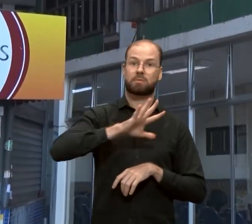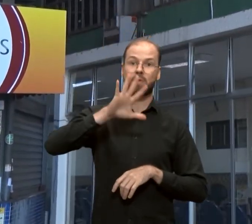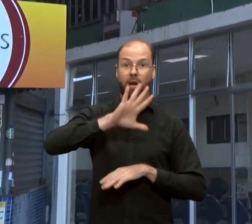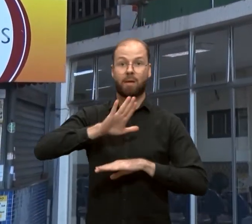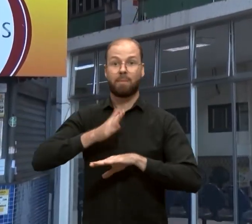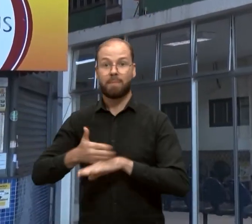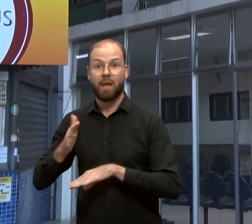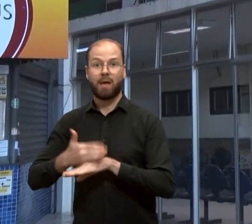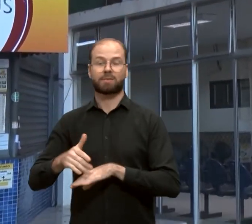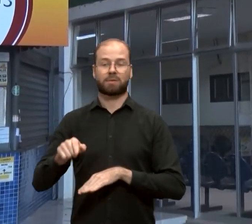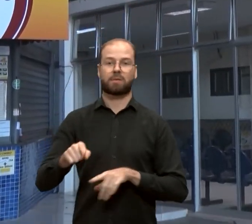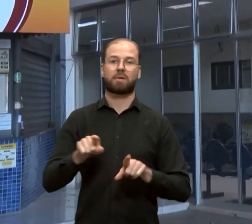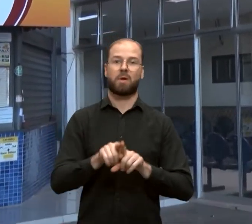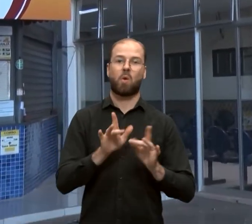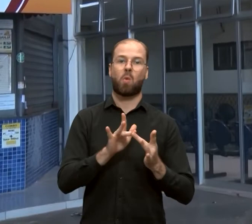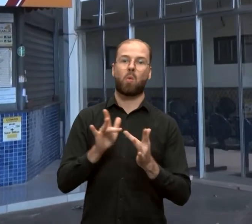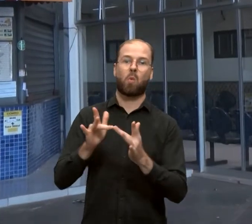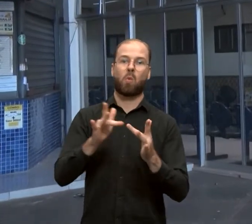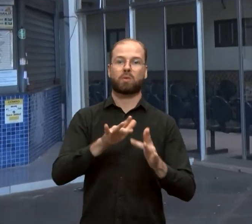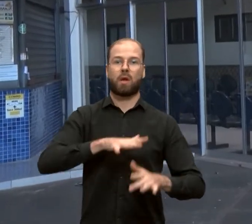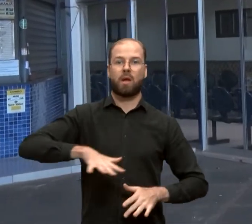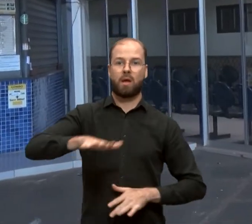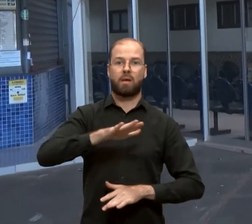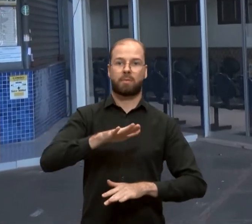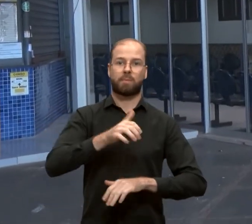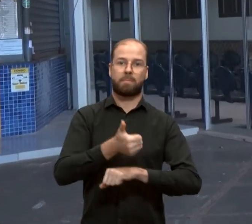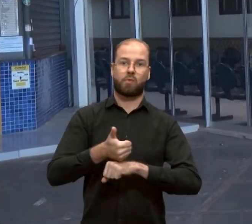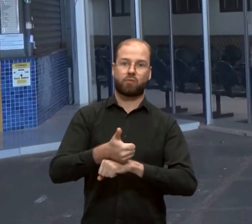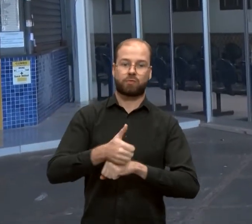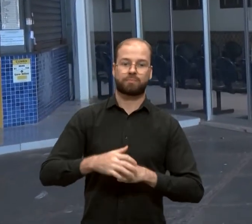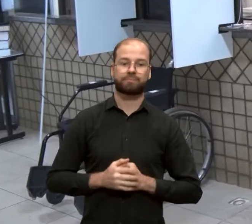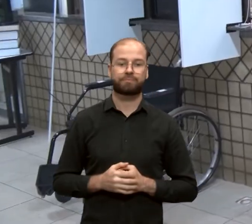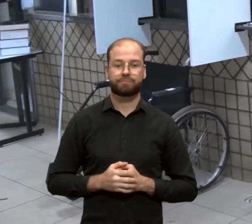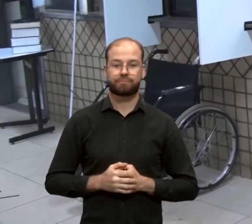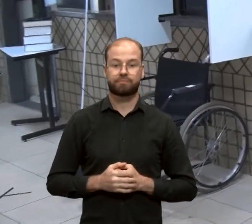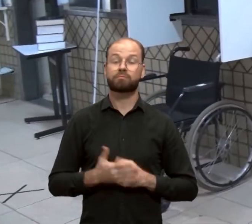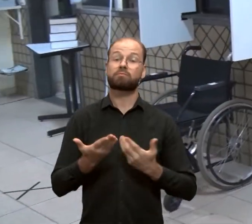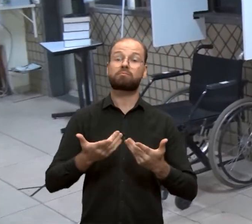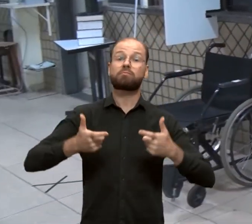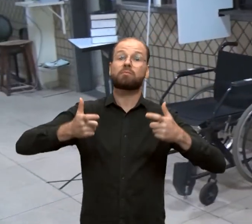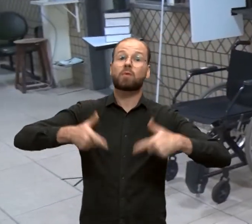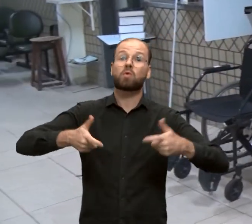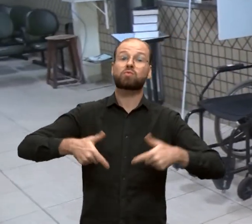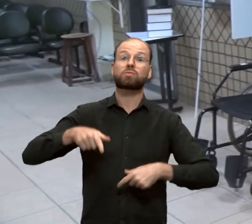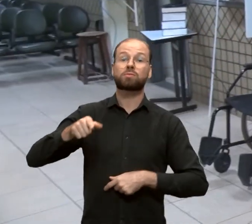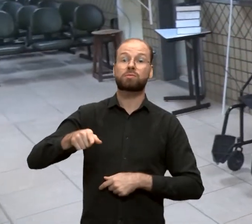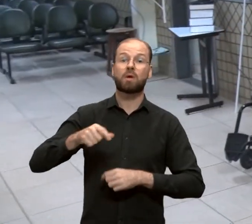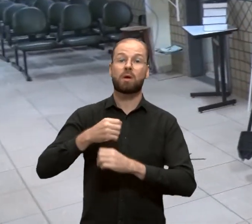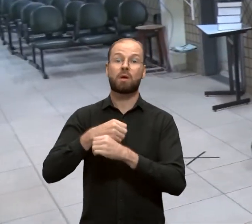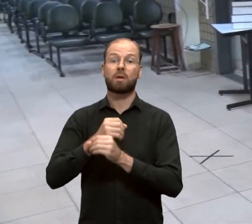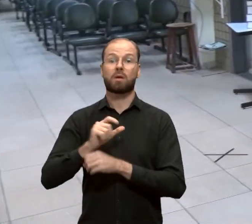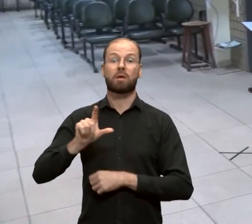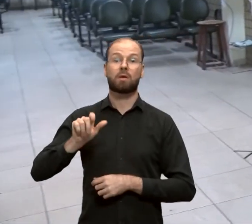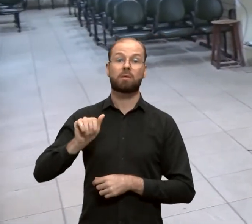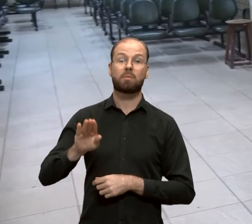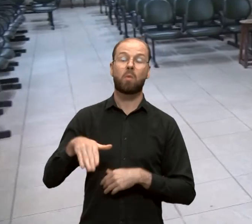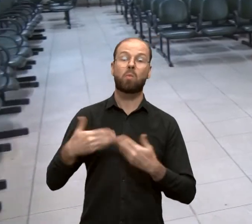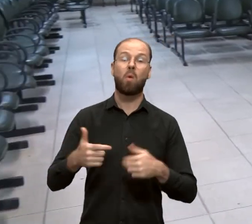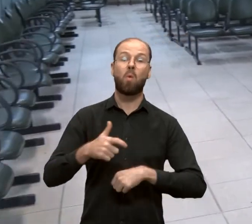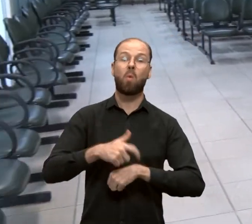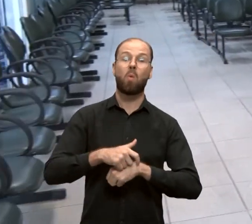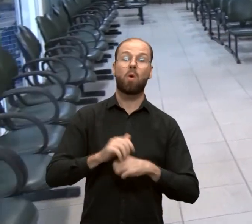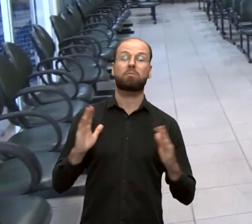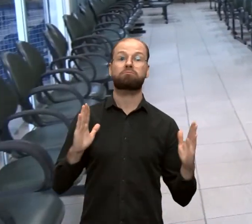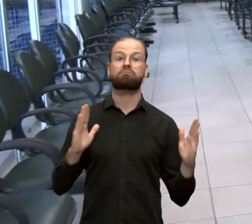o ambiente profissional. E, Leonardo, por favor, atualiza para a gente onde que fica o laboratório e qual que é o horário de funcionamento dele,